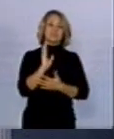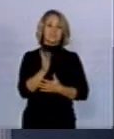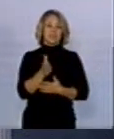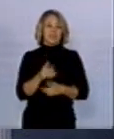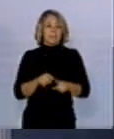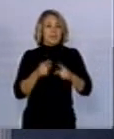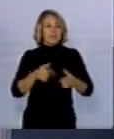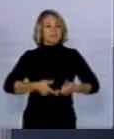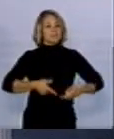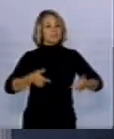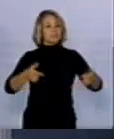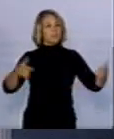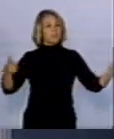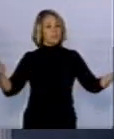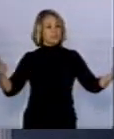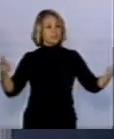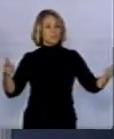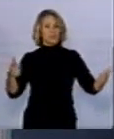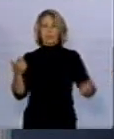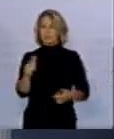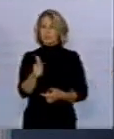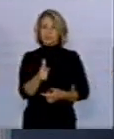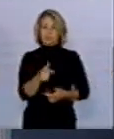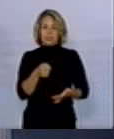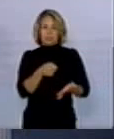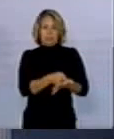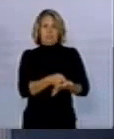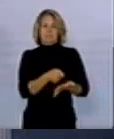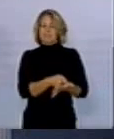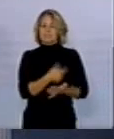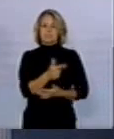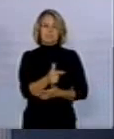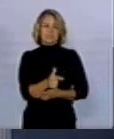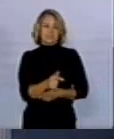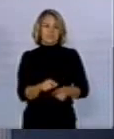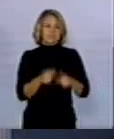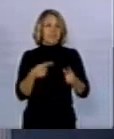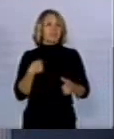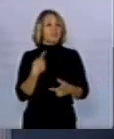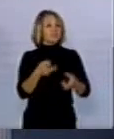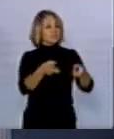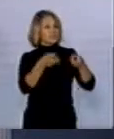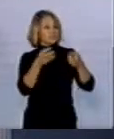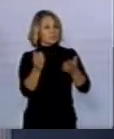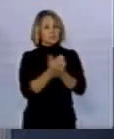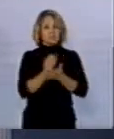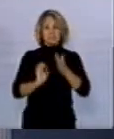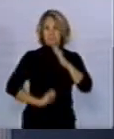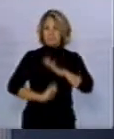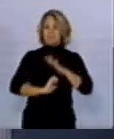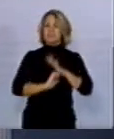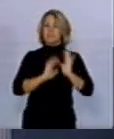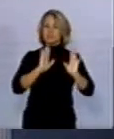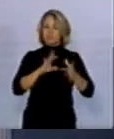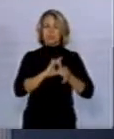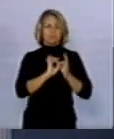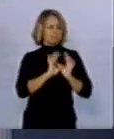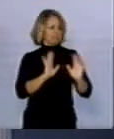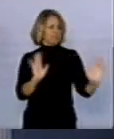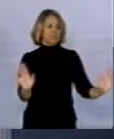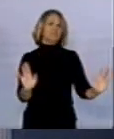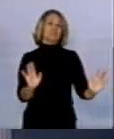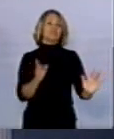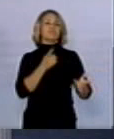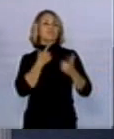adaptados gradualmente. Não existe uma imposição de migração. E, de fato, a gente verificou que muitas empresas já voluntariamente manifestaram